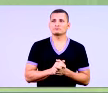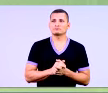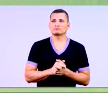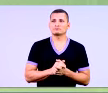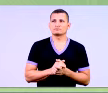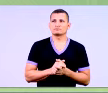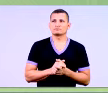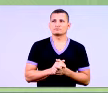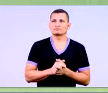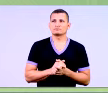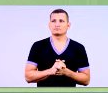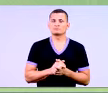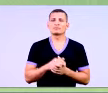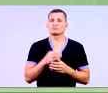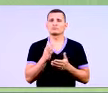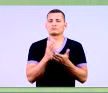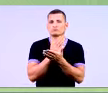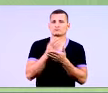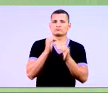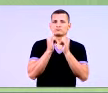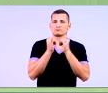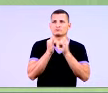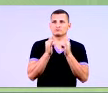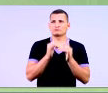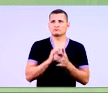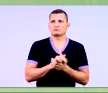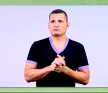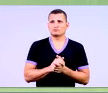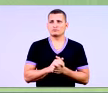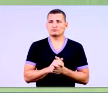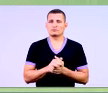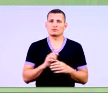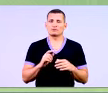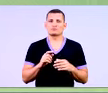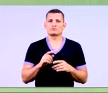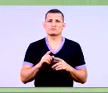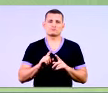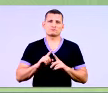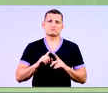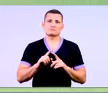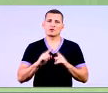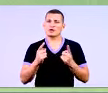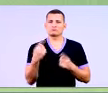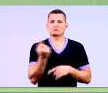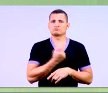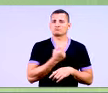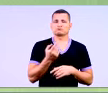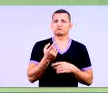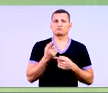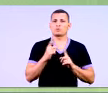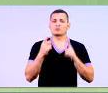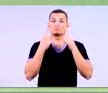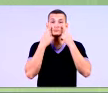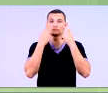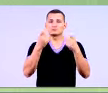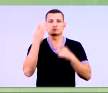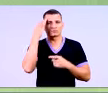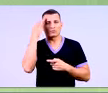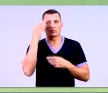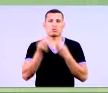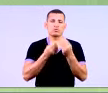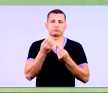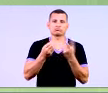quer dizer alguma informação só que pra gente isso não é interessante saber do ponto de vista operacional